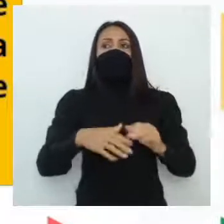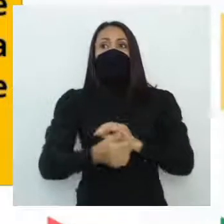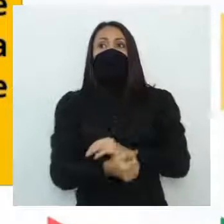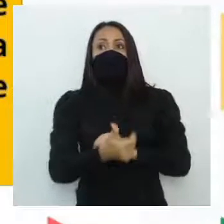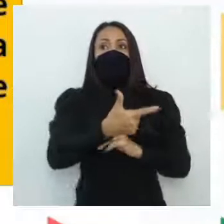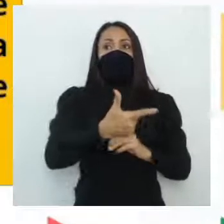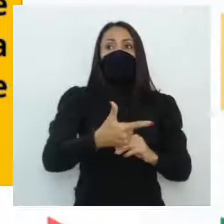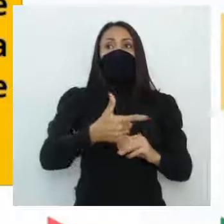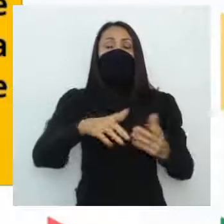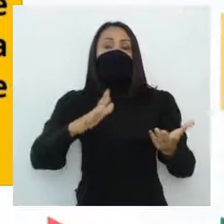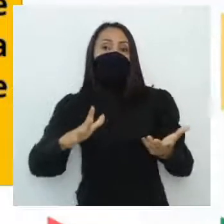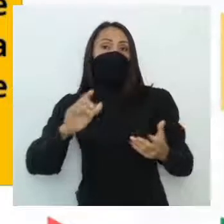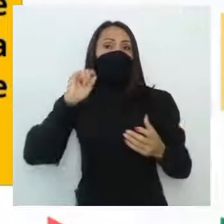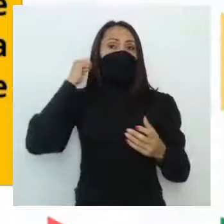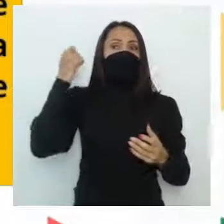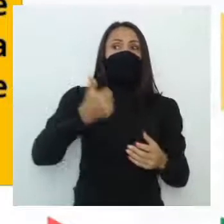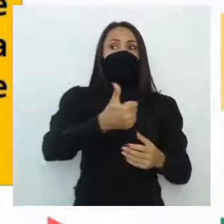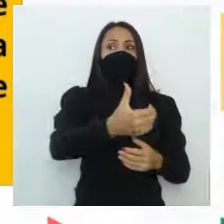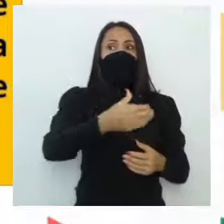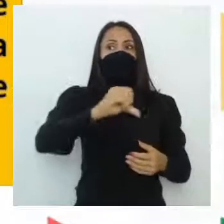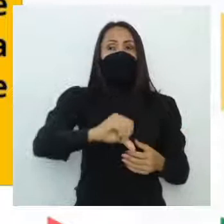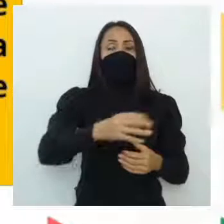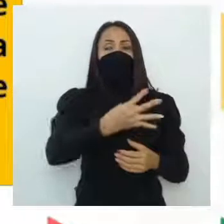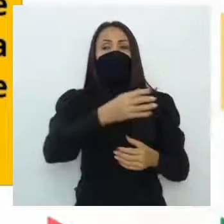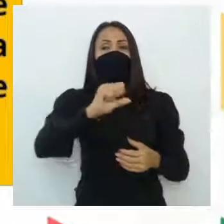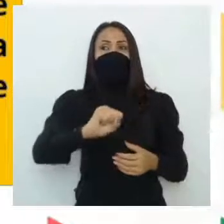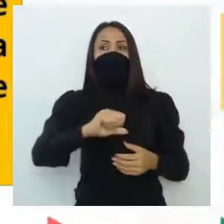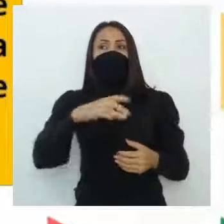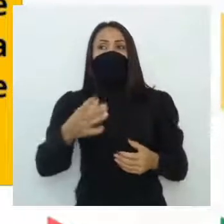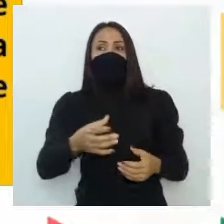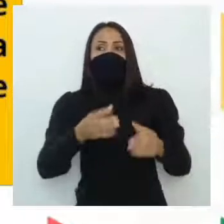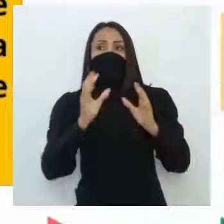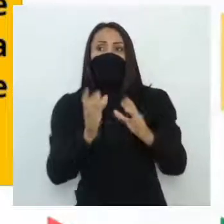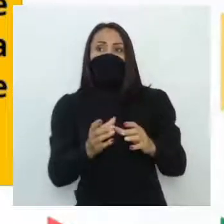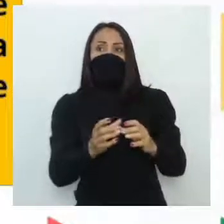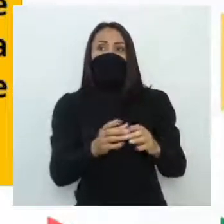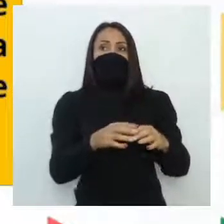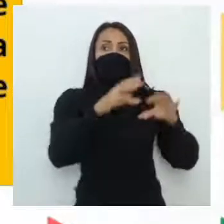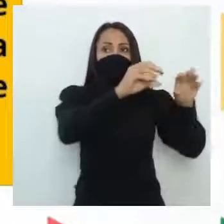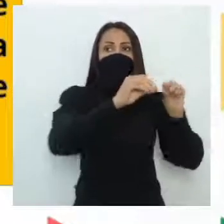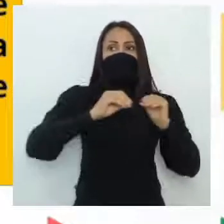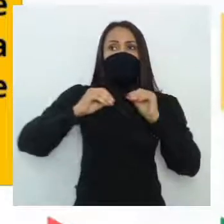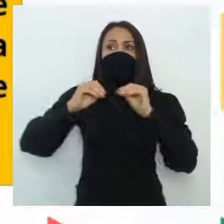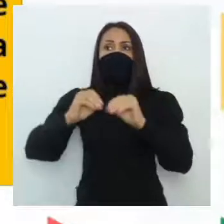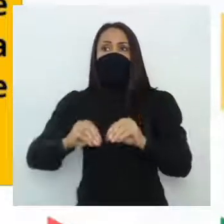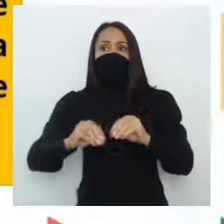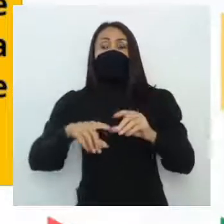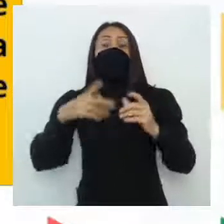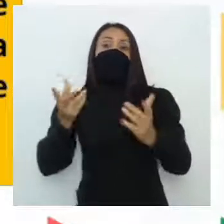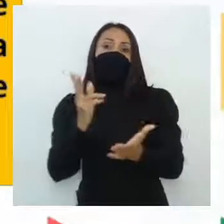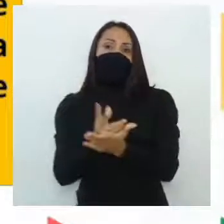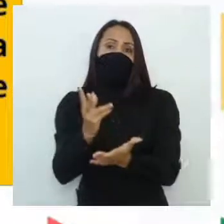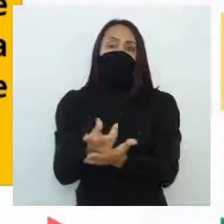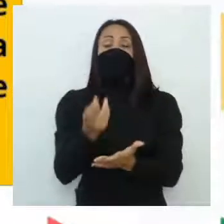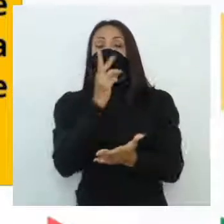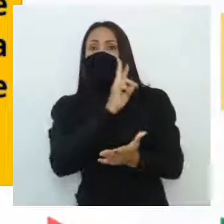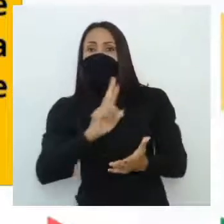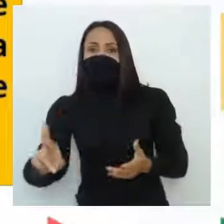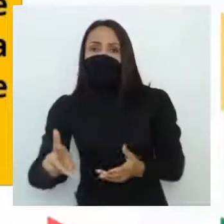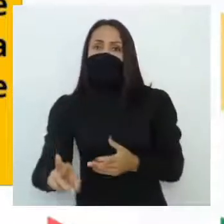Embora deixando a congregação de Nossa Senhora de Loreto, a irmã Teresa continuava religiosa,